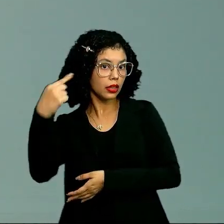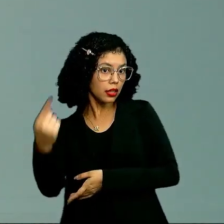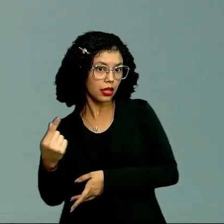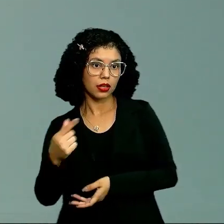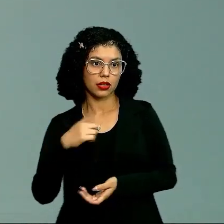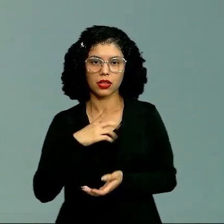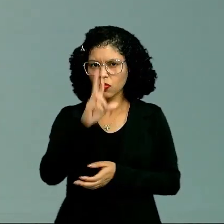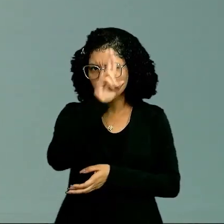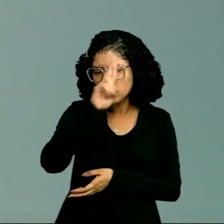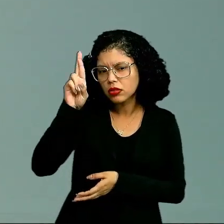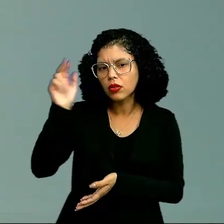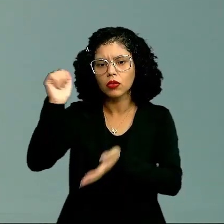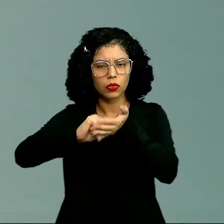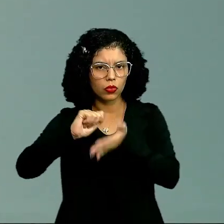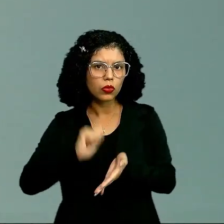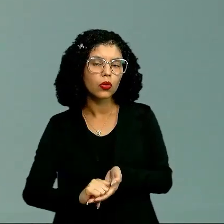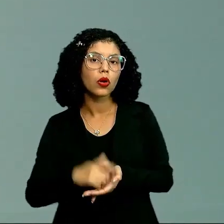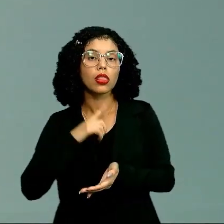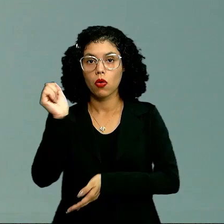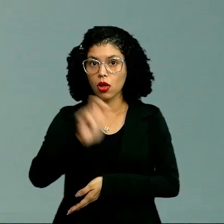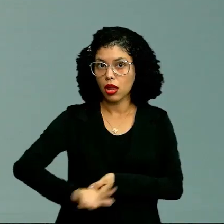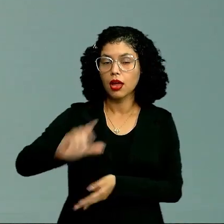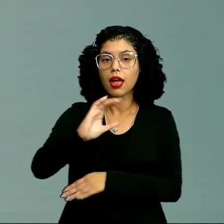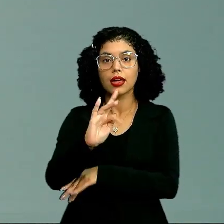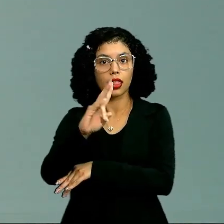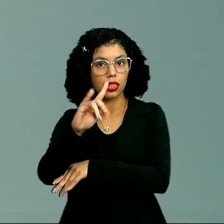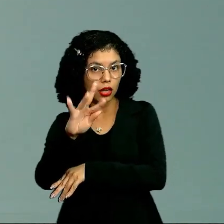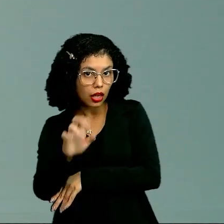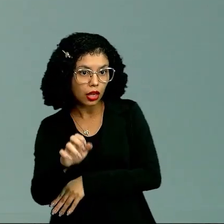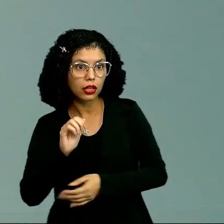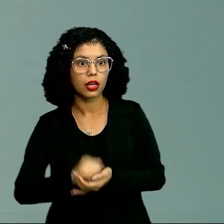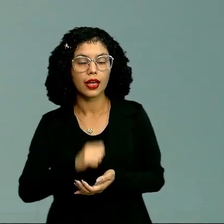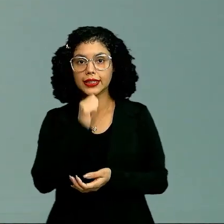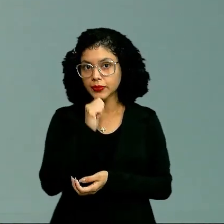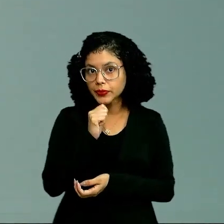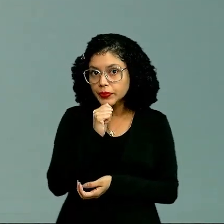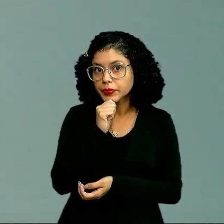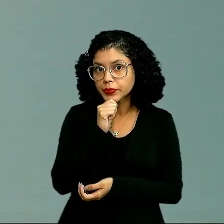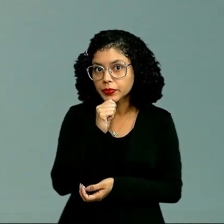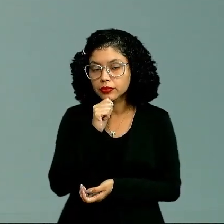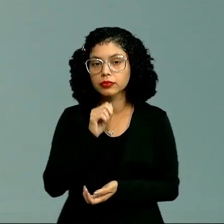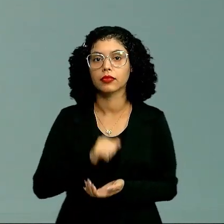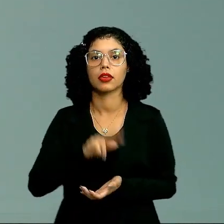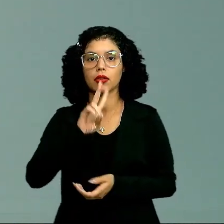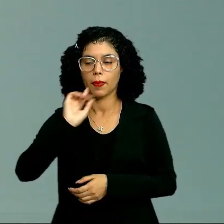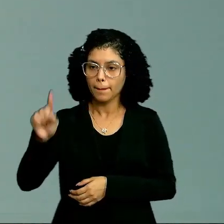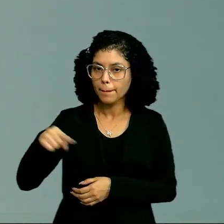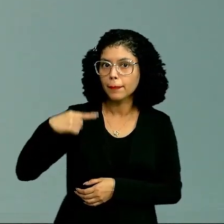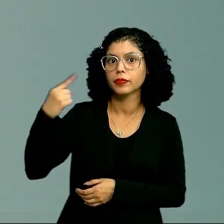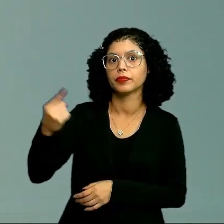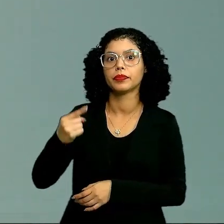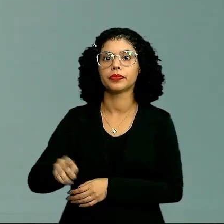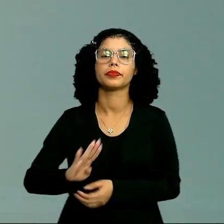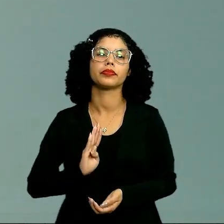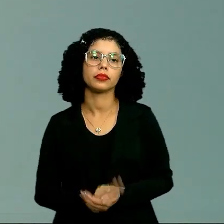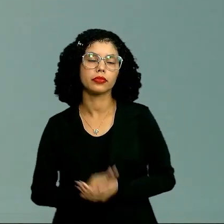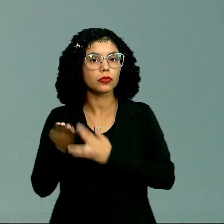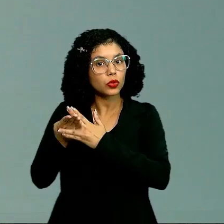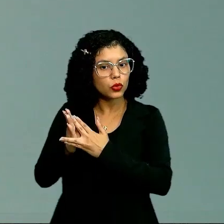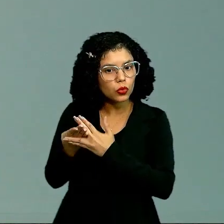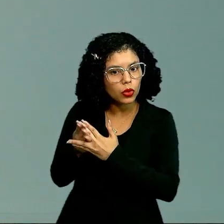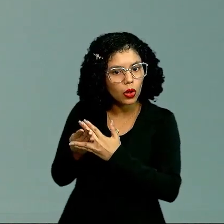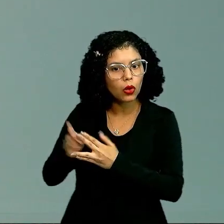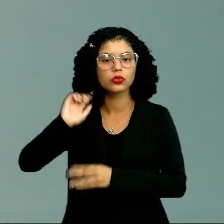tenho relato histórico, eu tenho a literatura de catequese, posteriormente eu vou para o barroco,